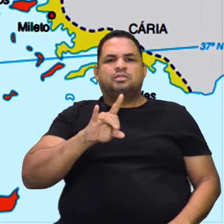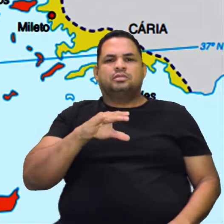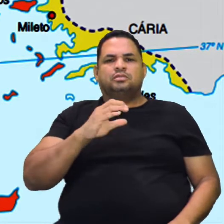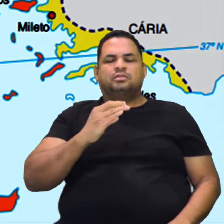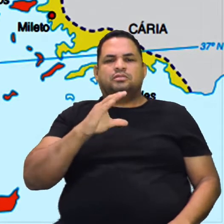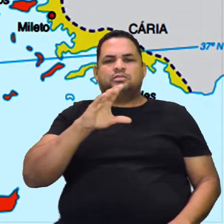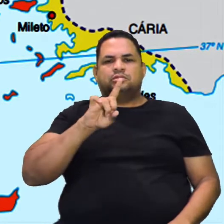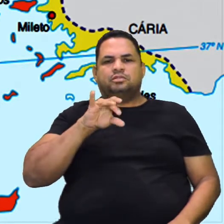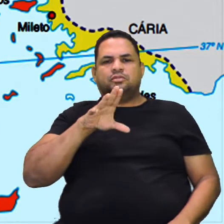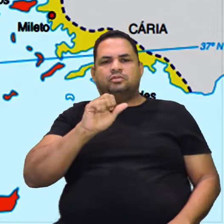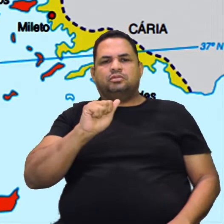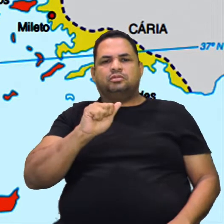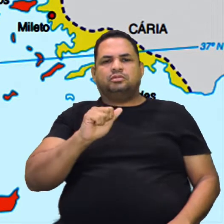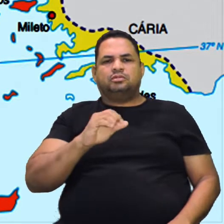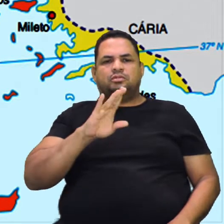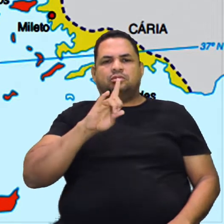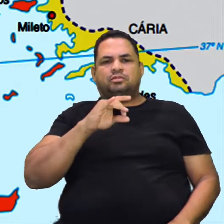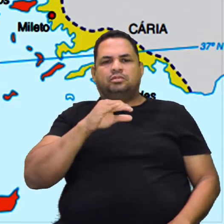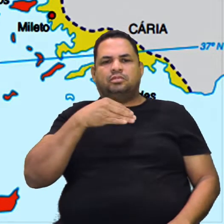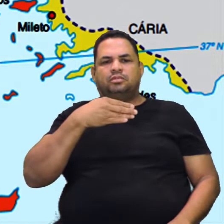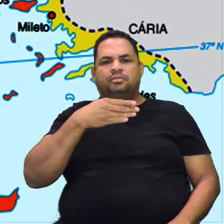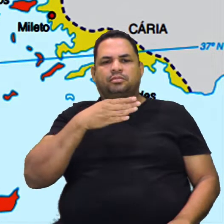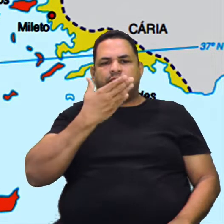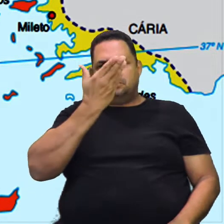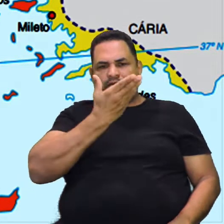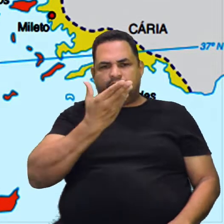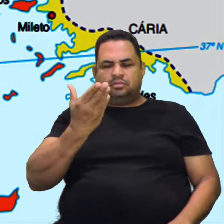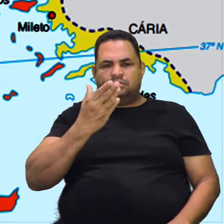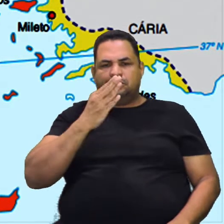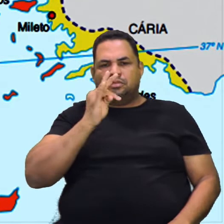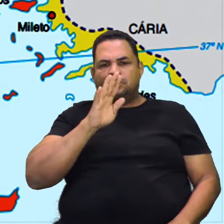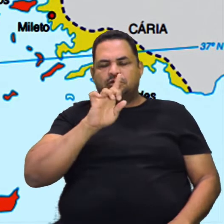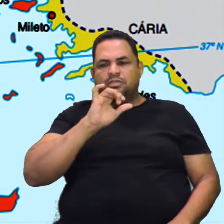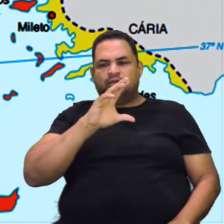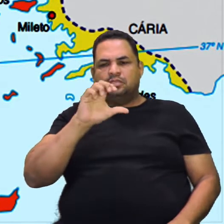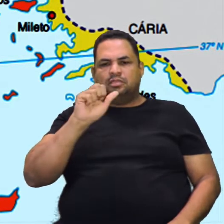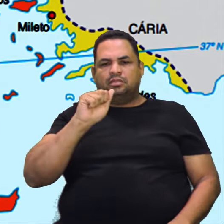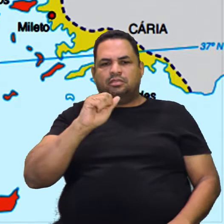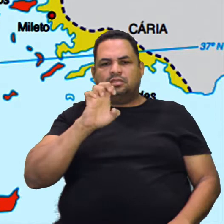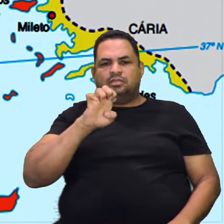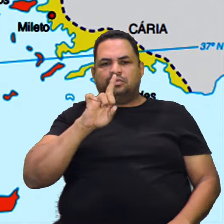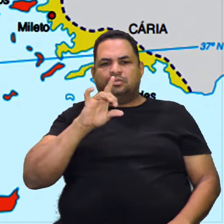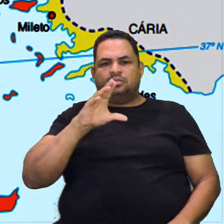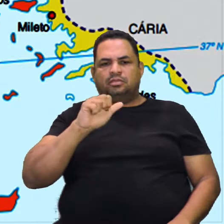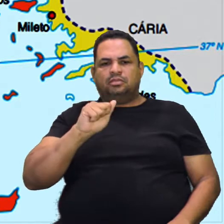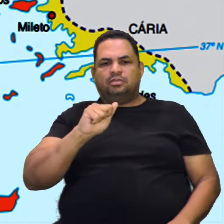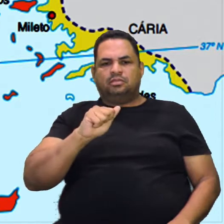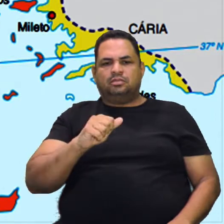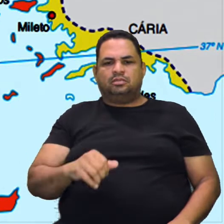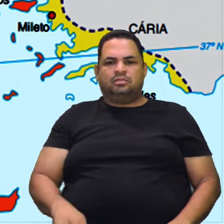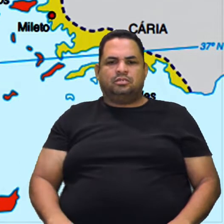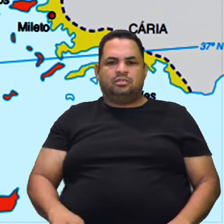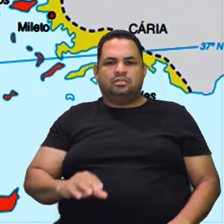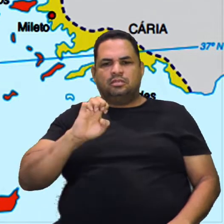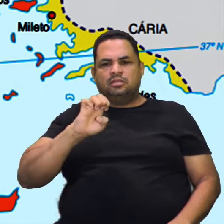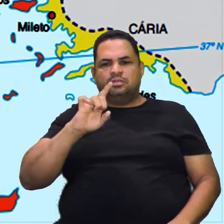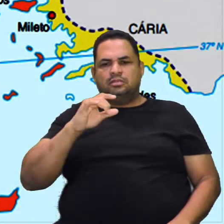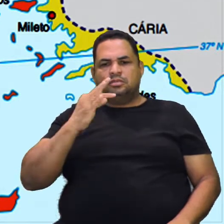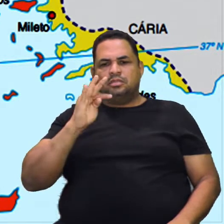Líria, Épiro, Tessália, Etólia, Elétria,